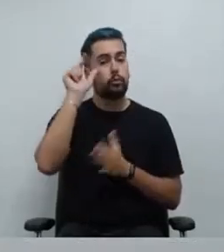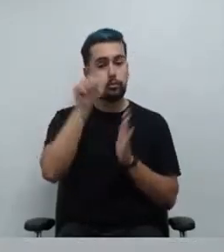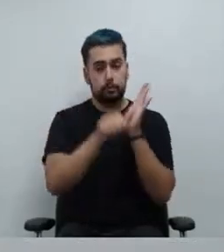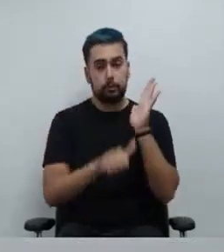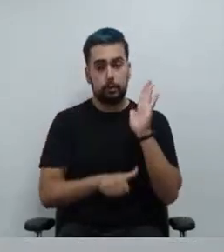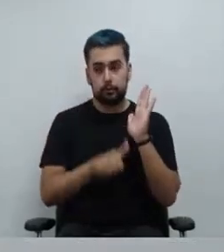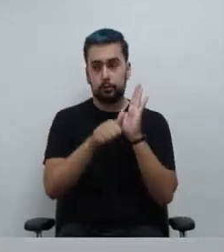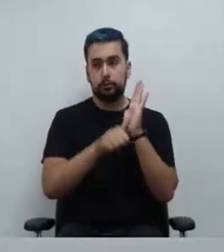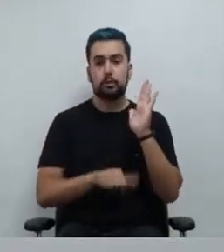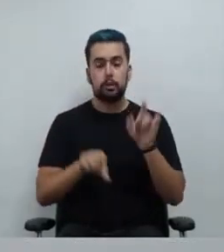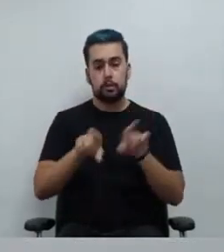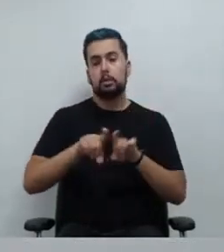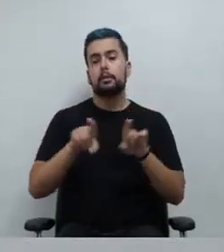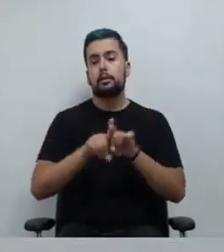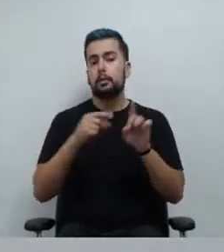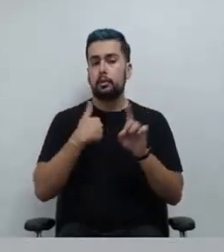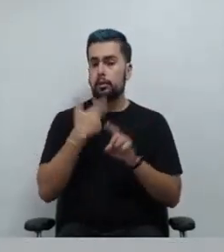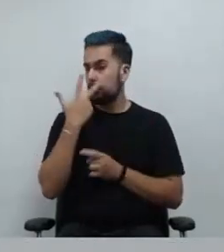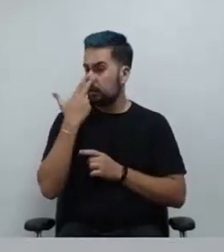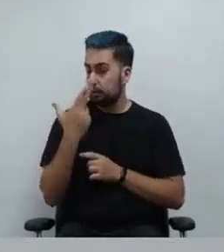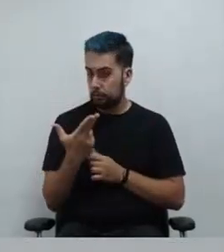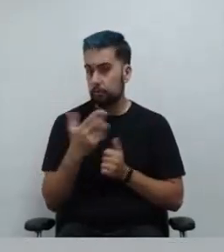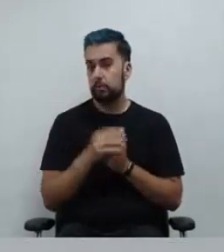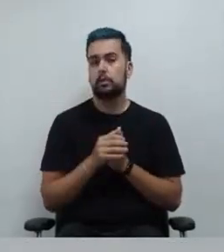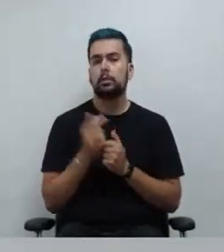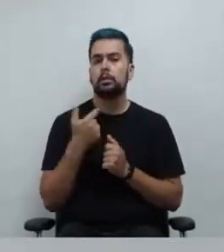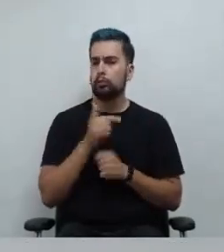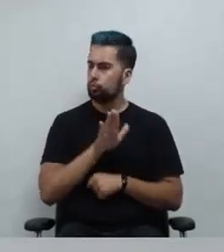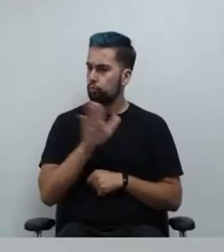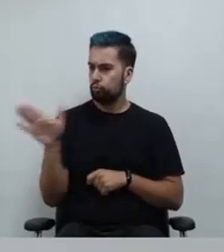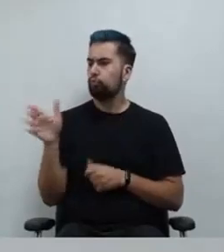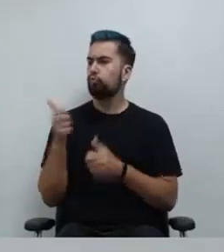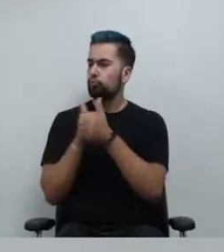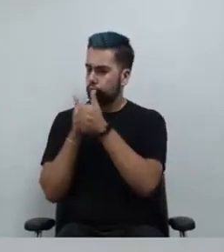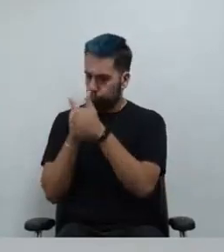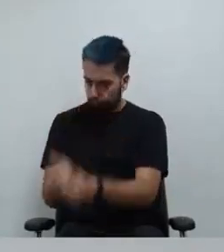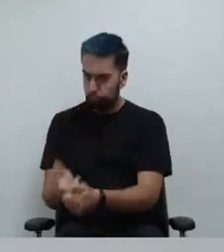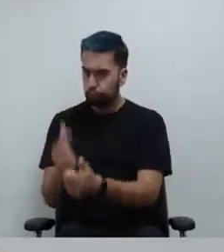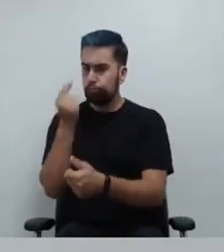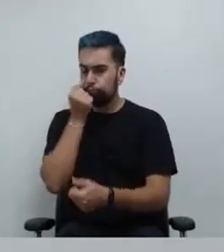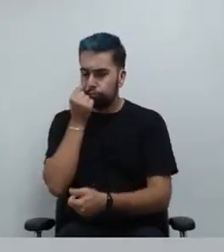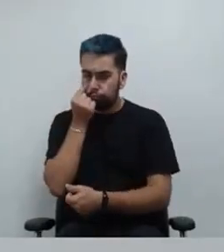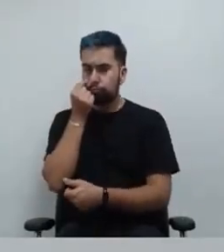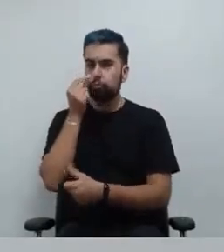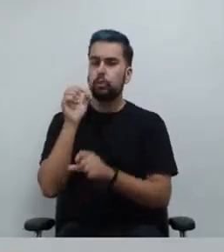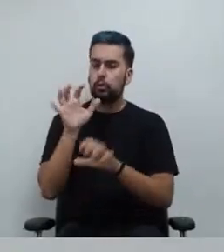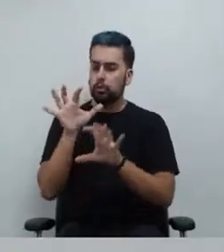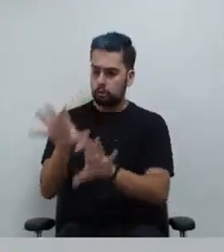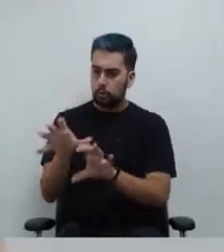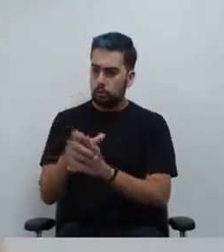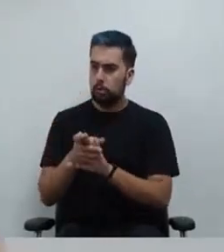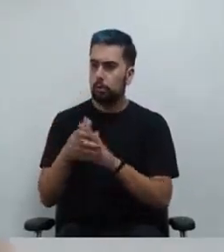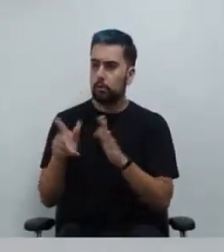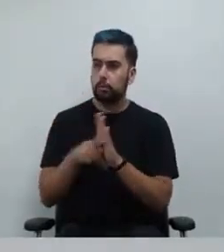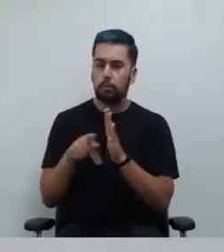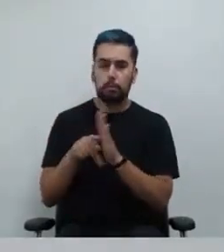Funda, eu acho que estive lá presente, acompanhando, né, a situação,